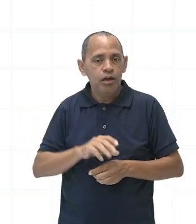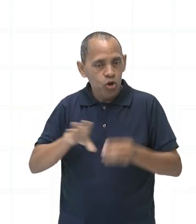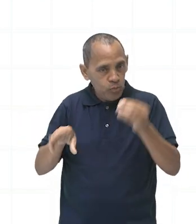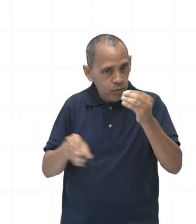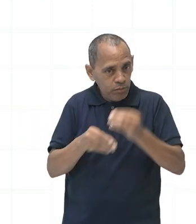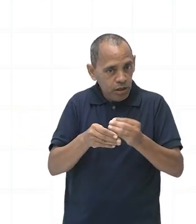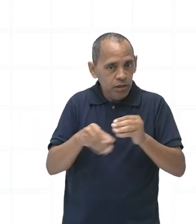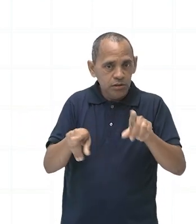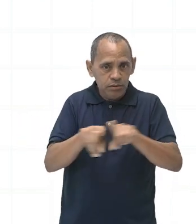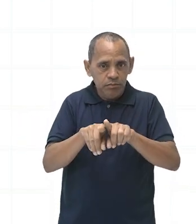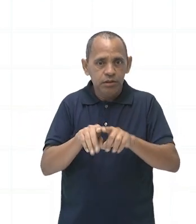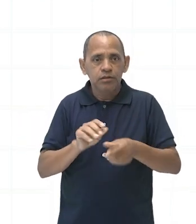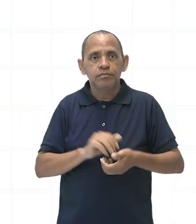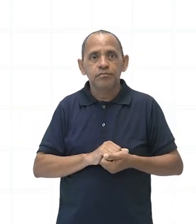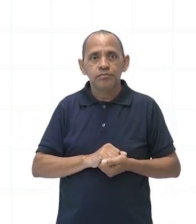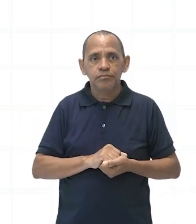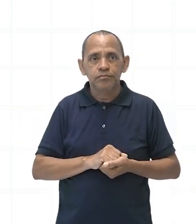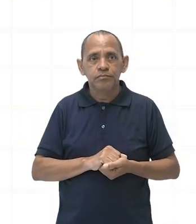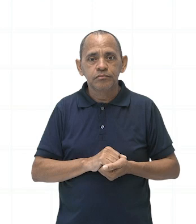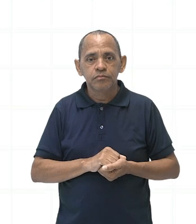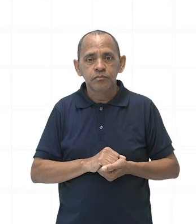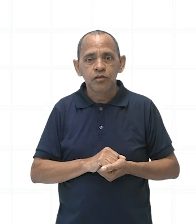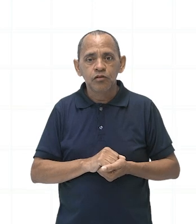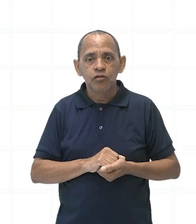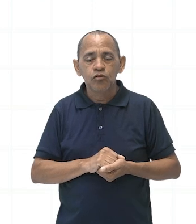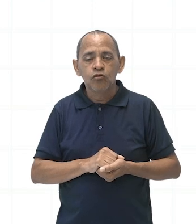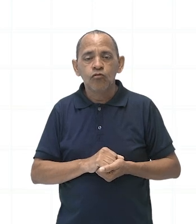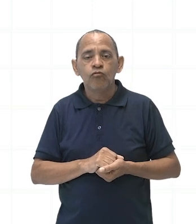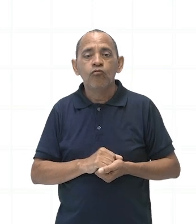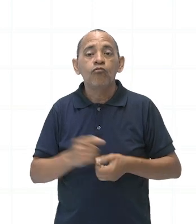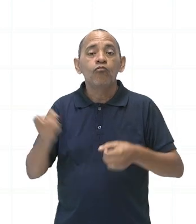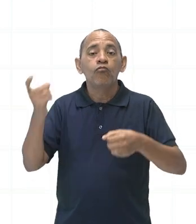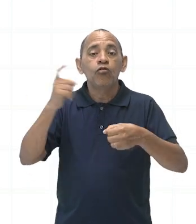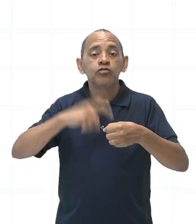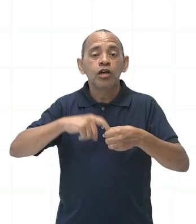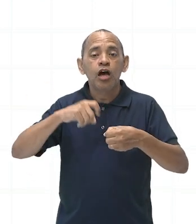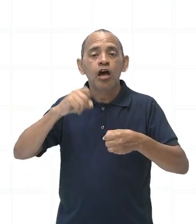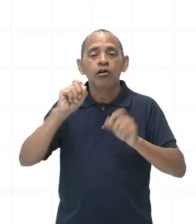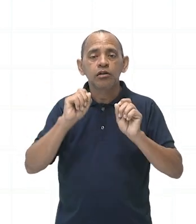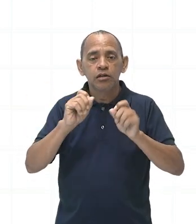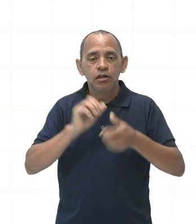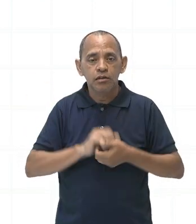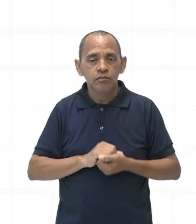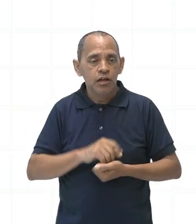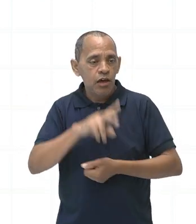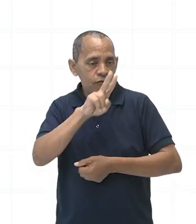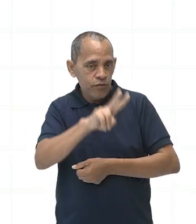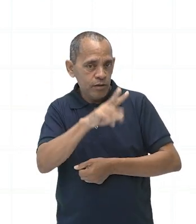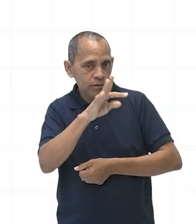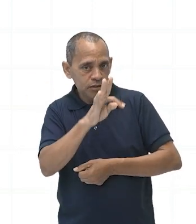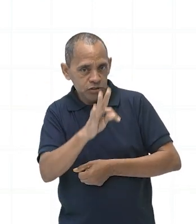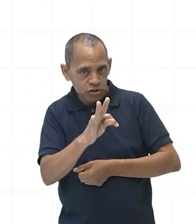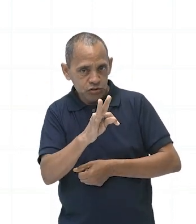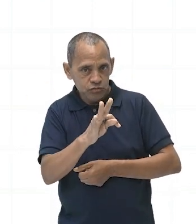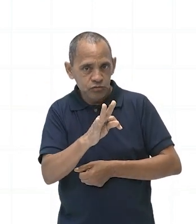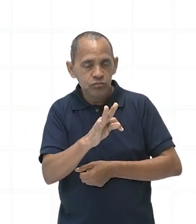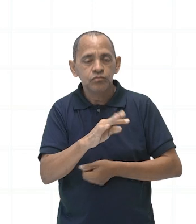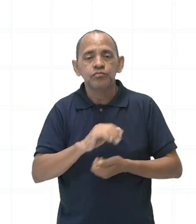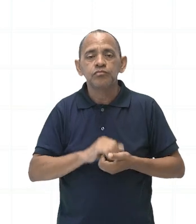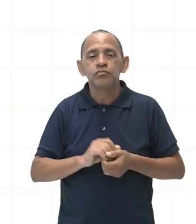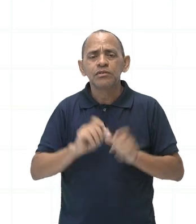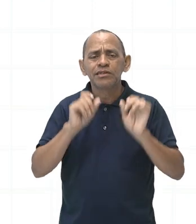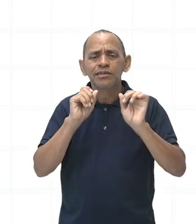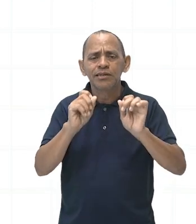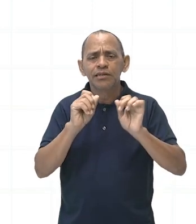verbo transitivo, porque é ele que vai precisar ser detalhado, melhor lembrado. O verbo